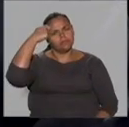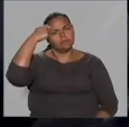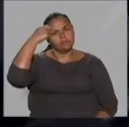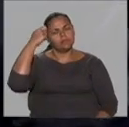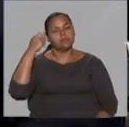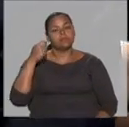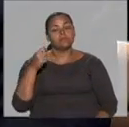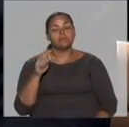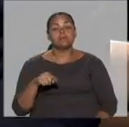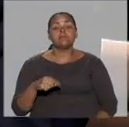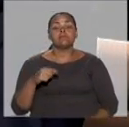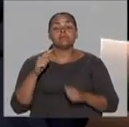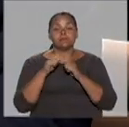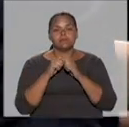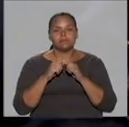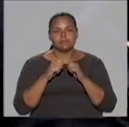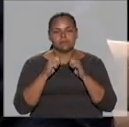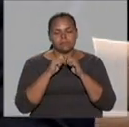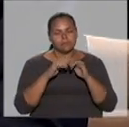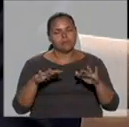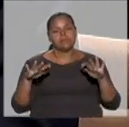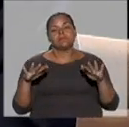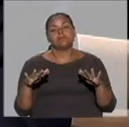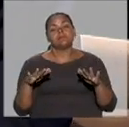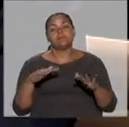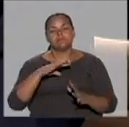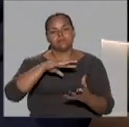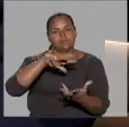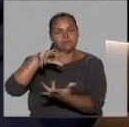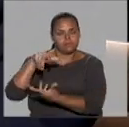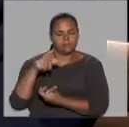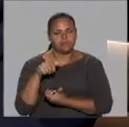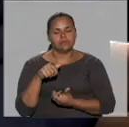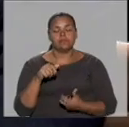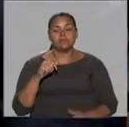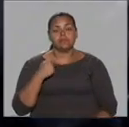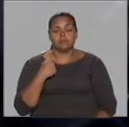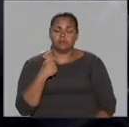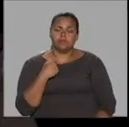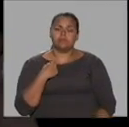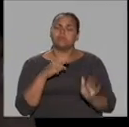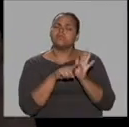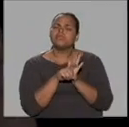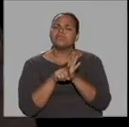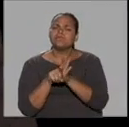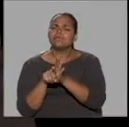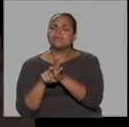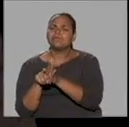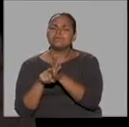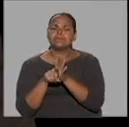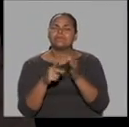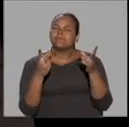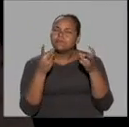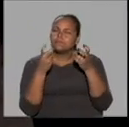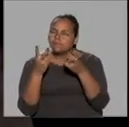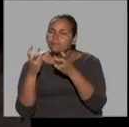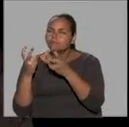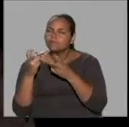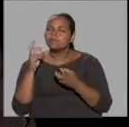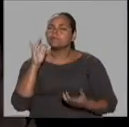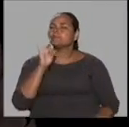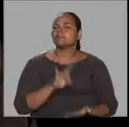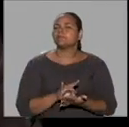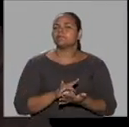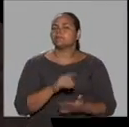E que reverberou no mundo todo. Assim, eu pesquisando isso, o que eu percebi, assim,